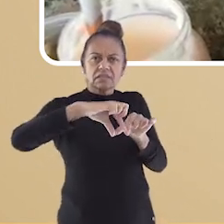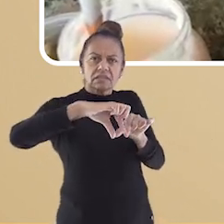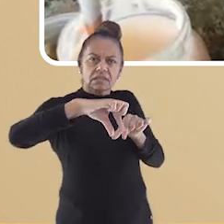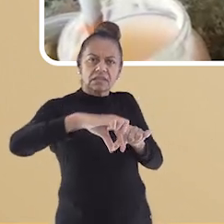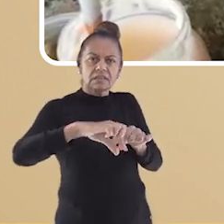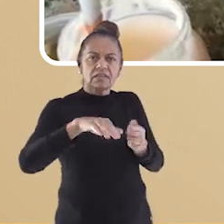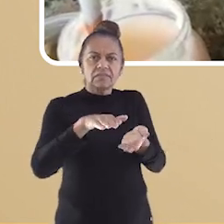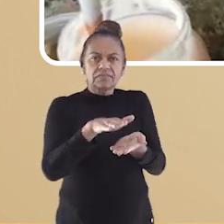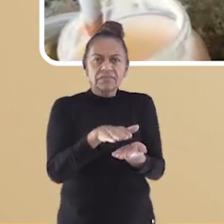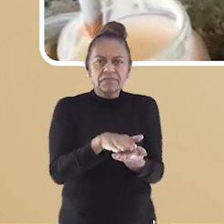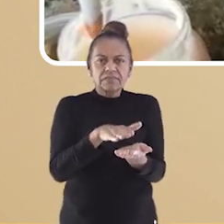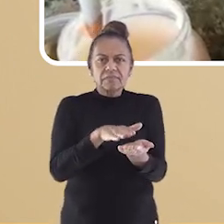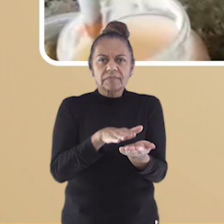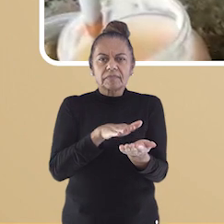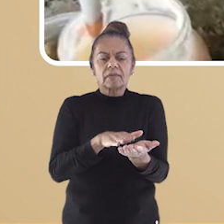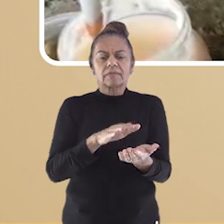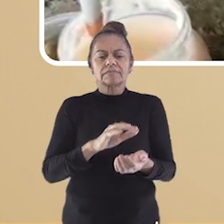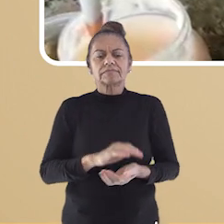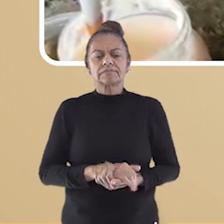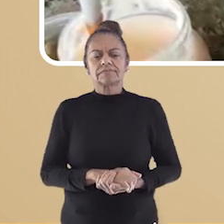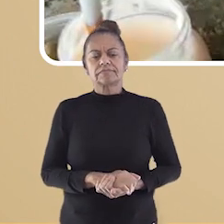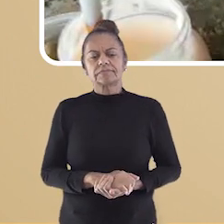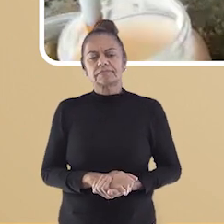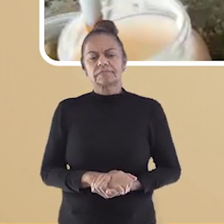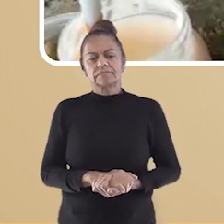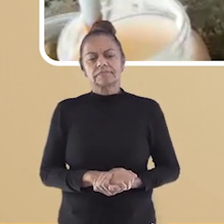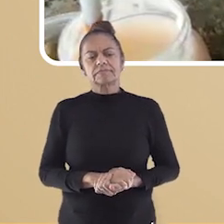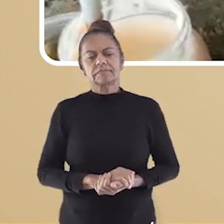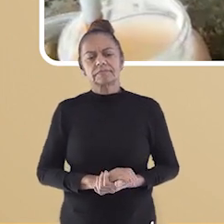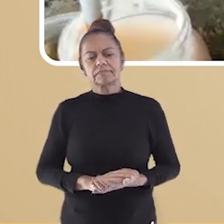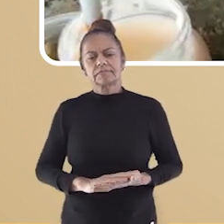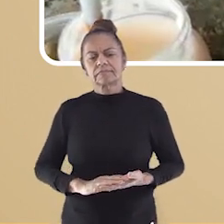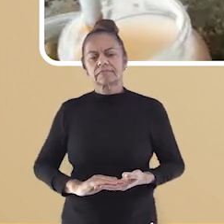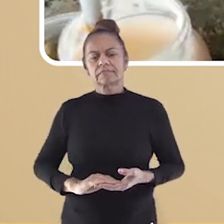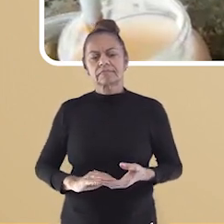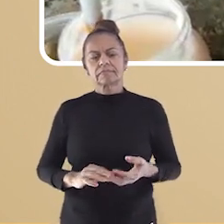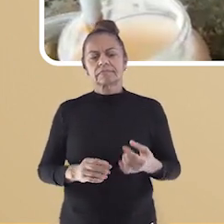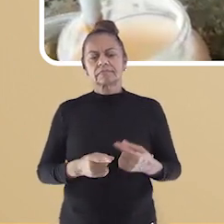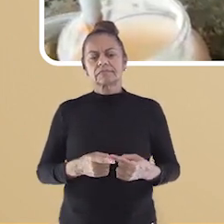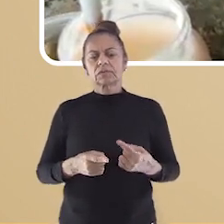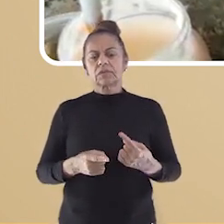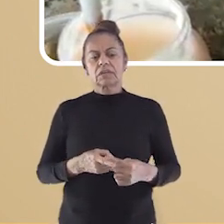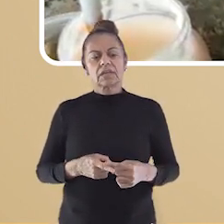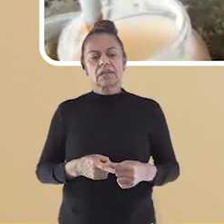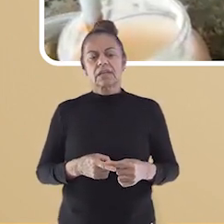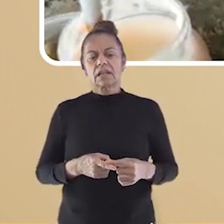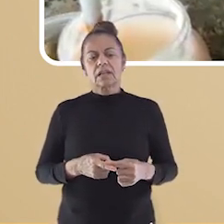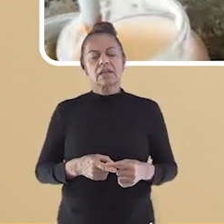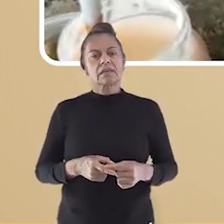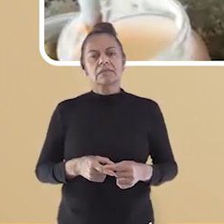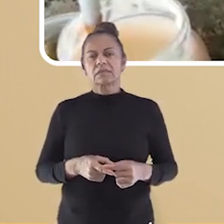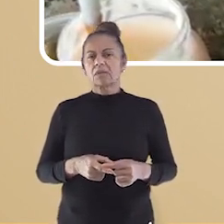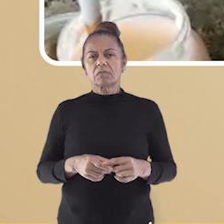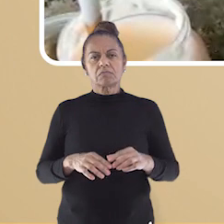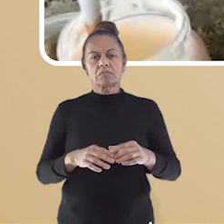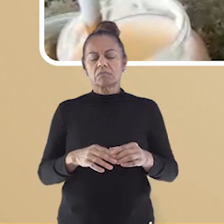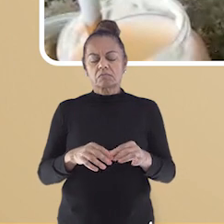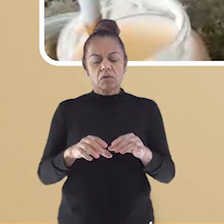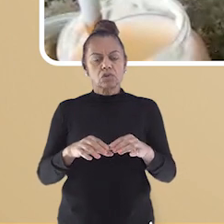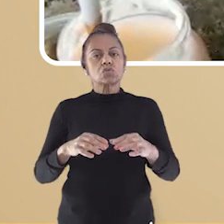colocar aonde está faltando, porque a forma não pode ficar com nenhum